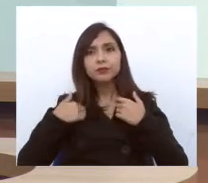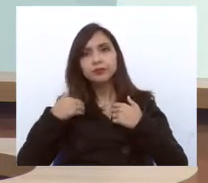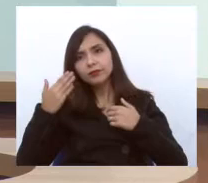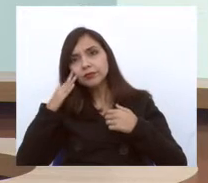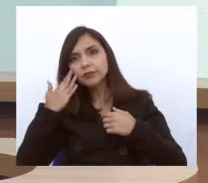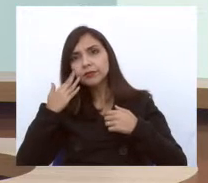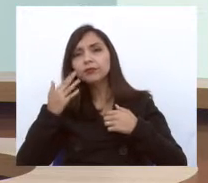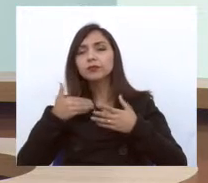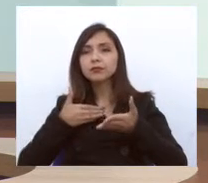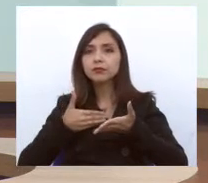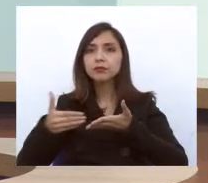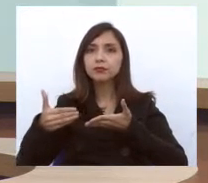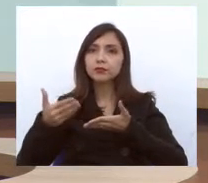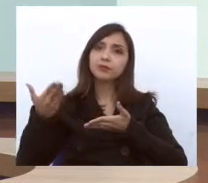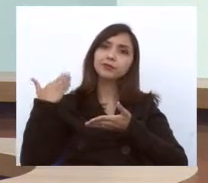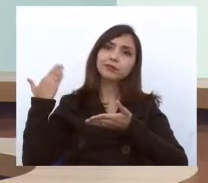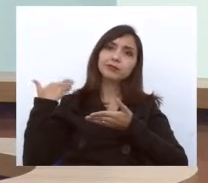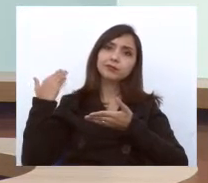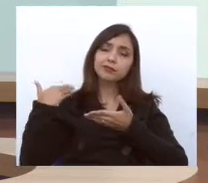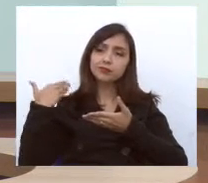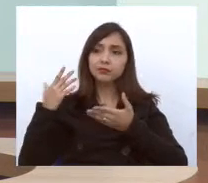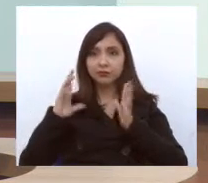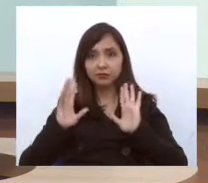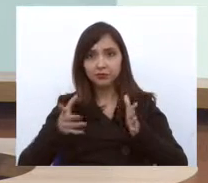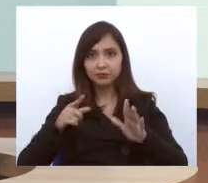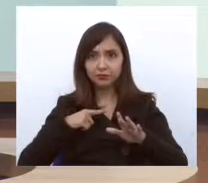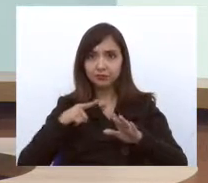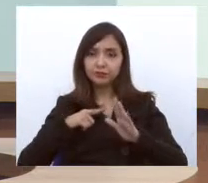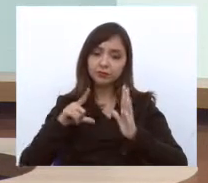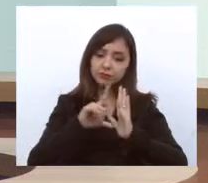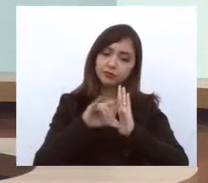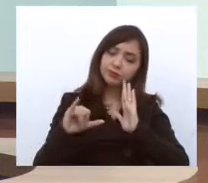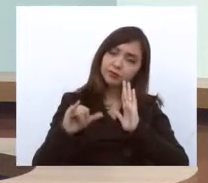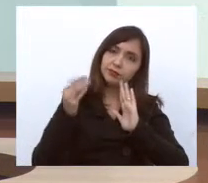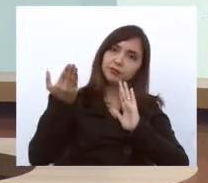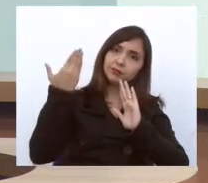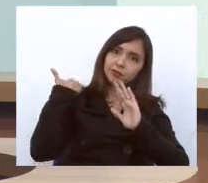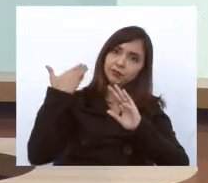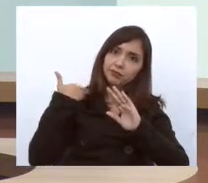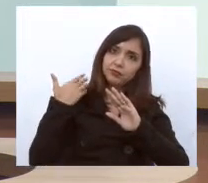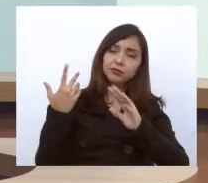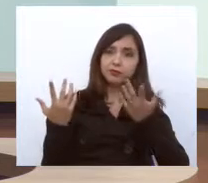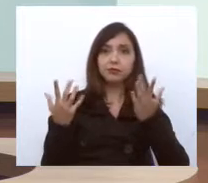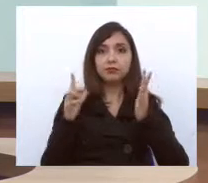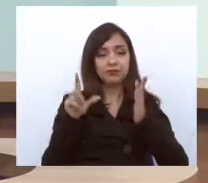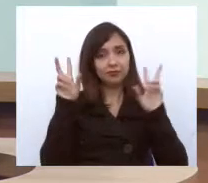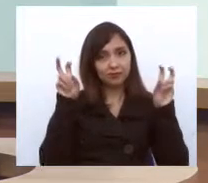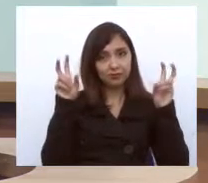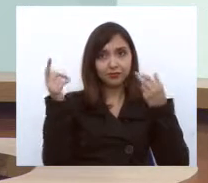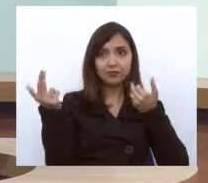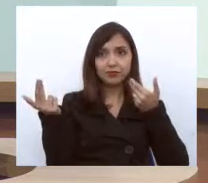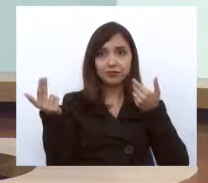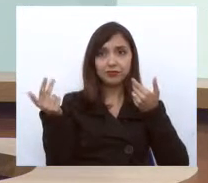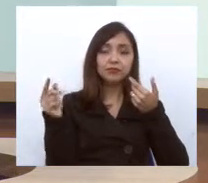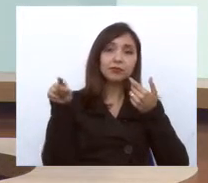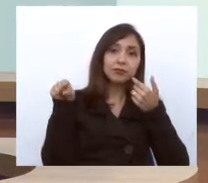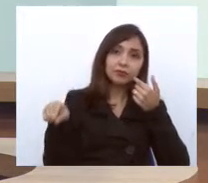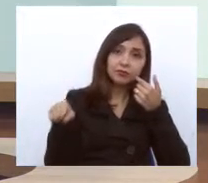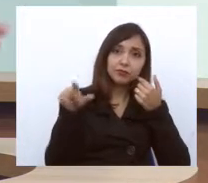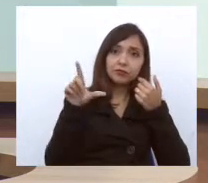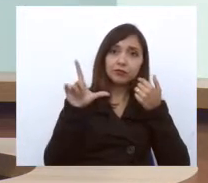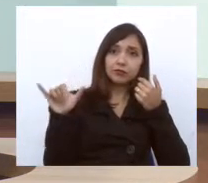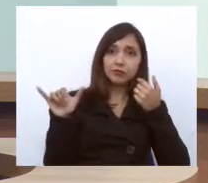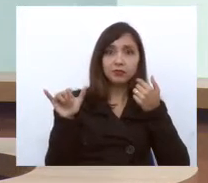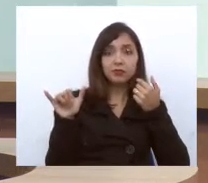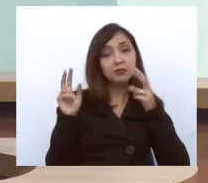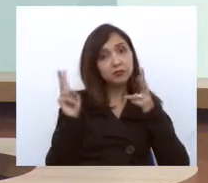que vale o princípio da anterioridade, né? Se já existe uma lei anterior que versa sobre aquele determinado assunto, se você não revogar aquela lei, vale